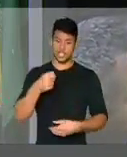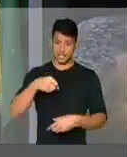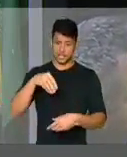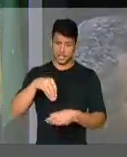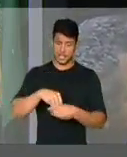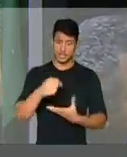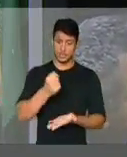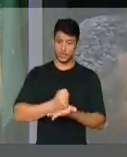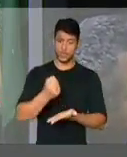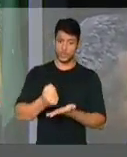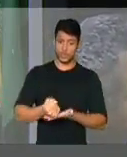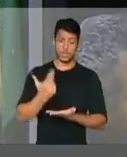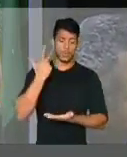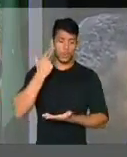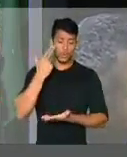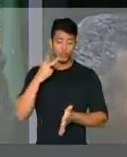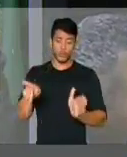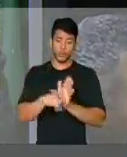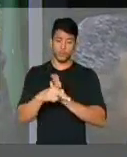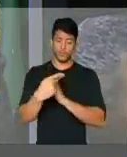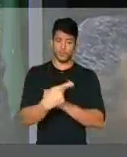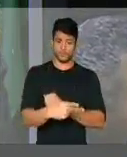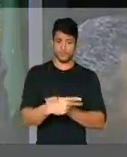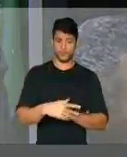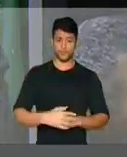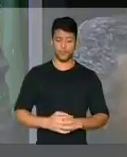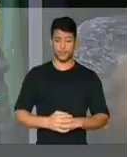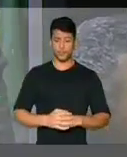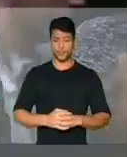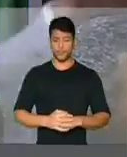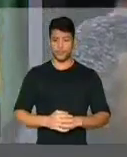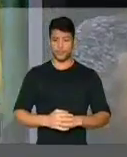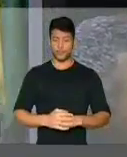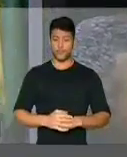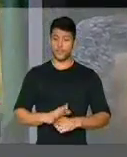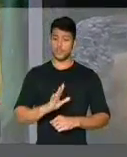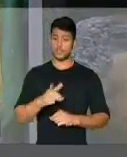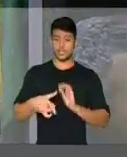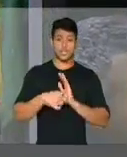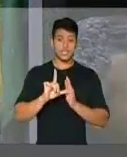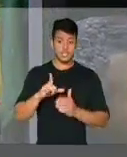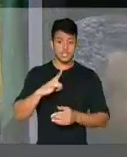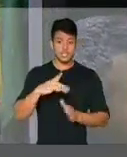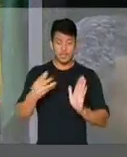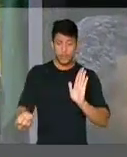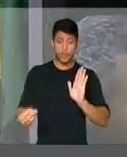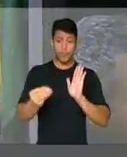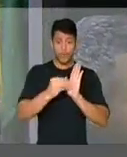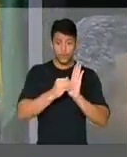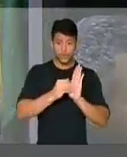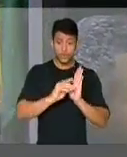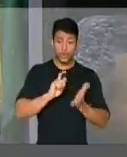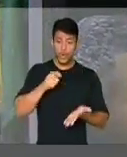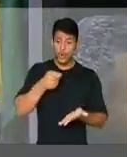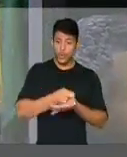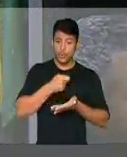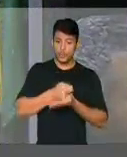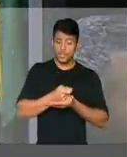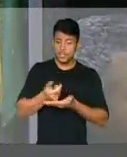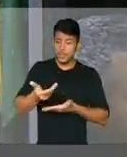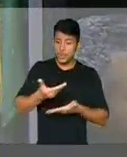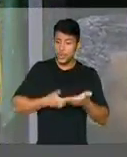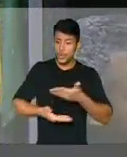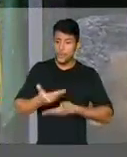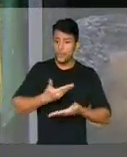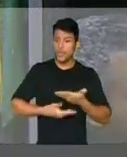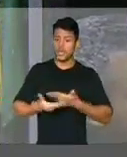de serviço e emissão e utilização da administração de cartão de crédito. Foi inserida essa cláusula impondo ao consumidor que